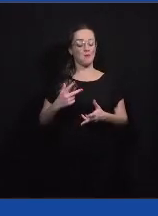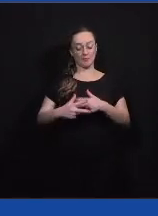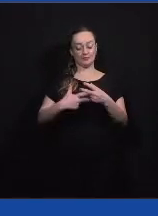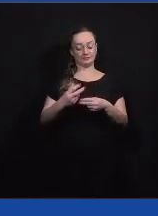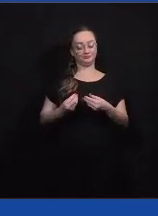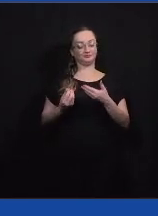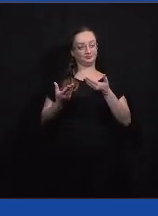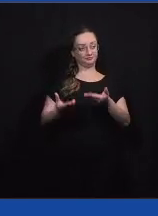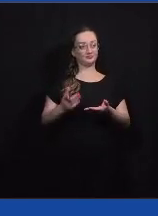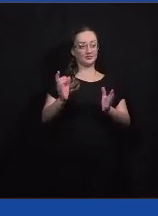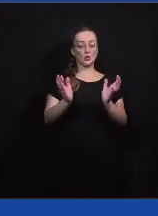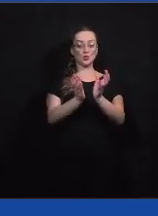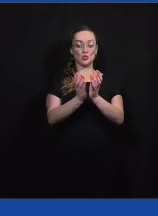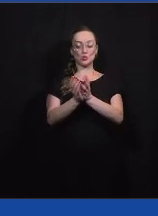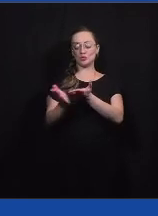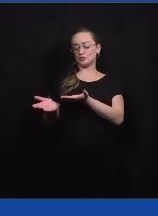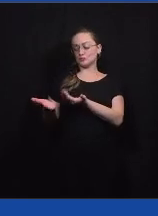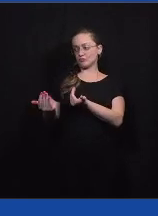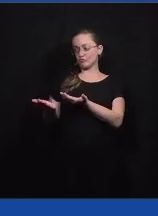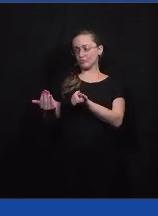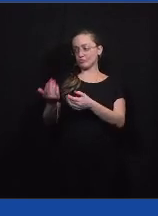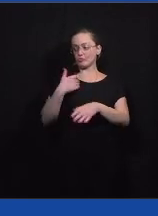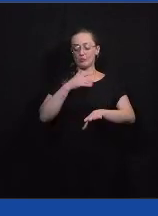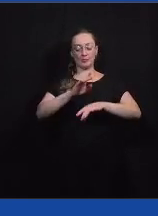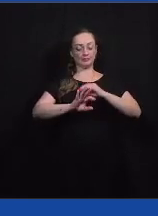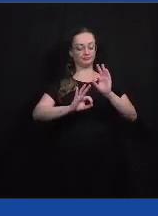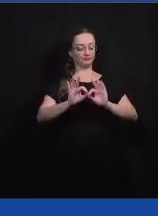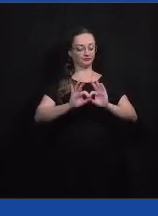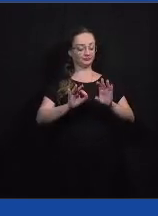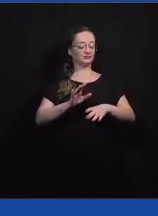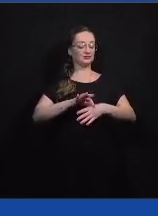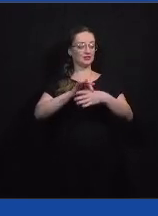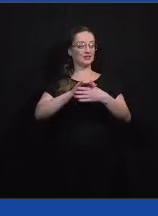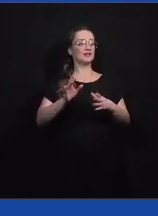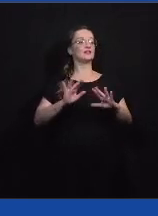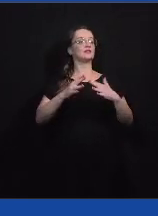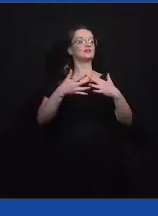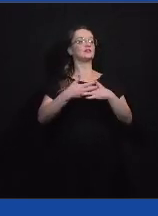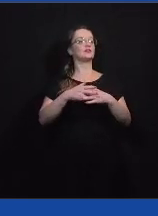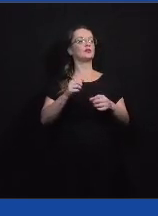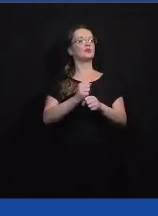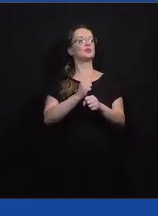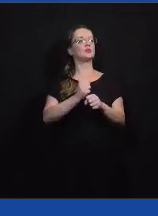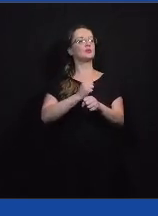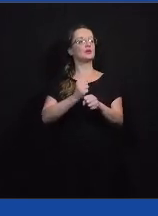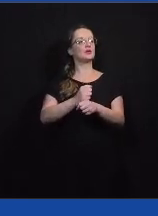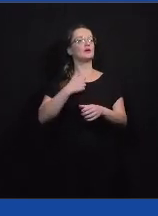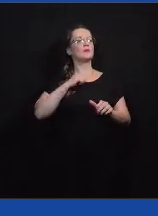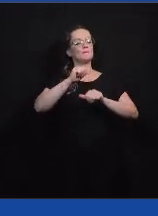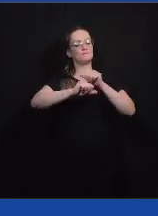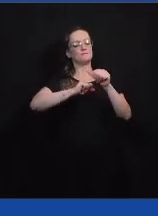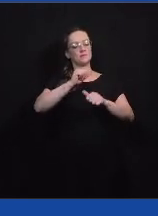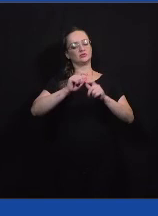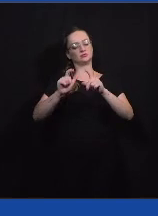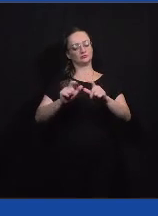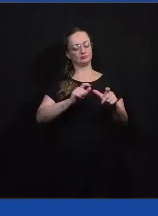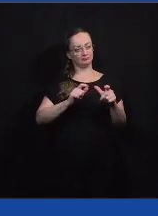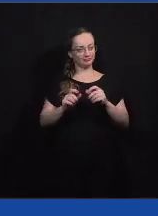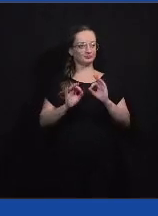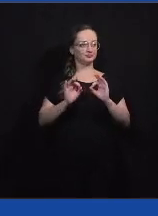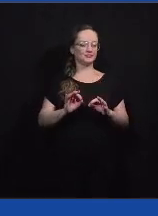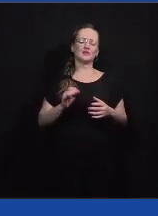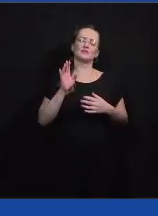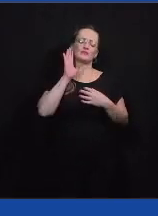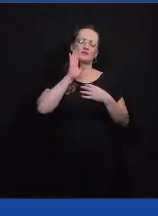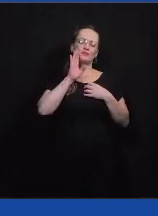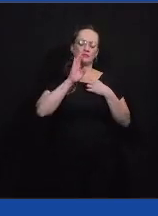de grupo de jovens formados assim liderança cidadãs é construindo mudanças no seu território é